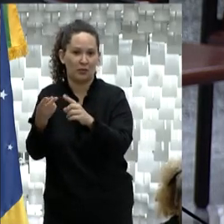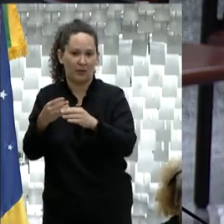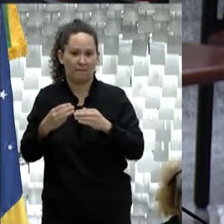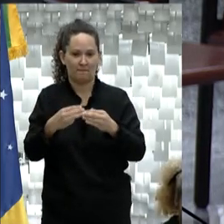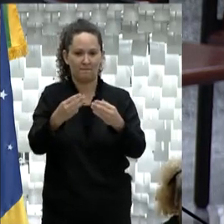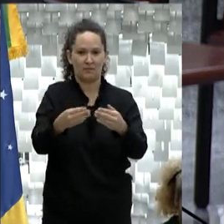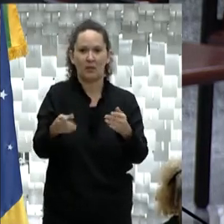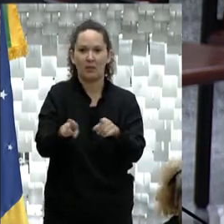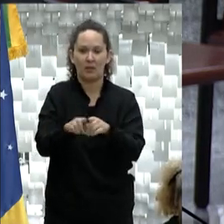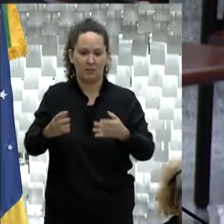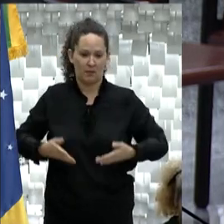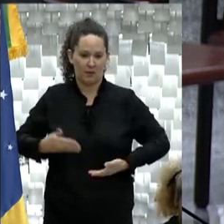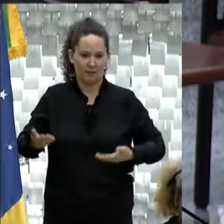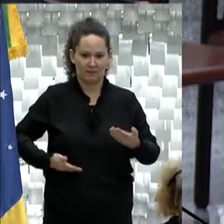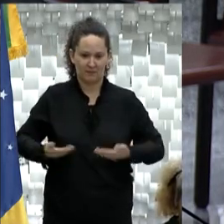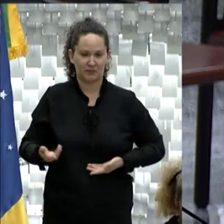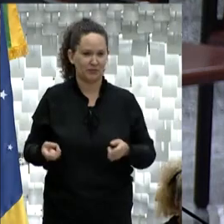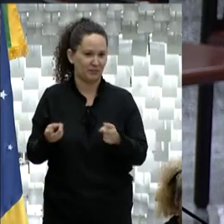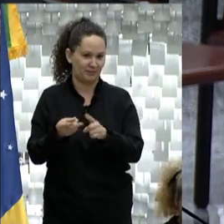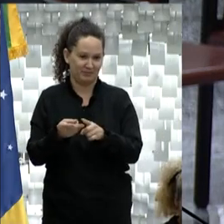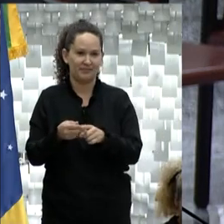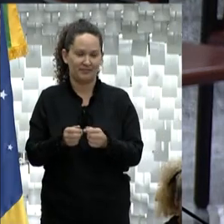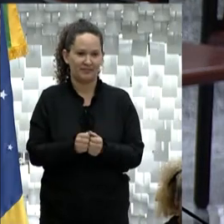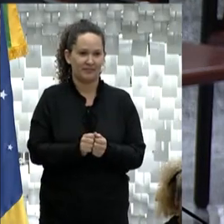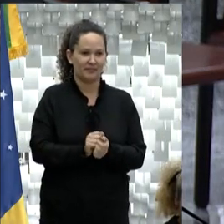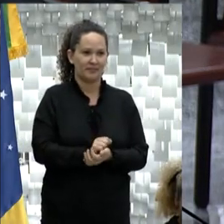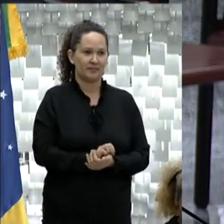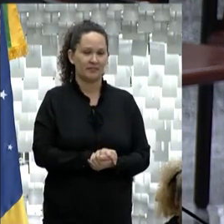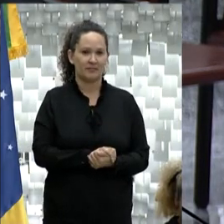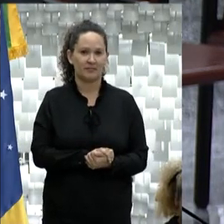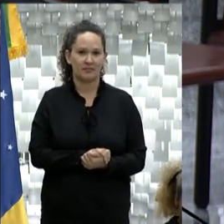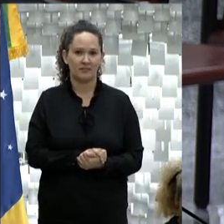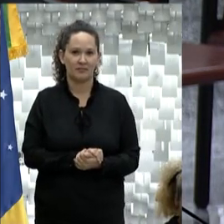e funcionários e servidores.